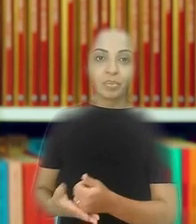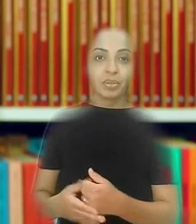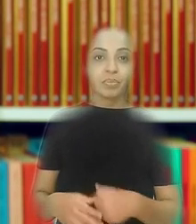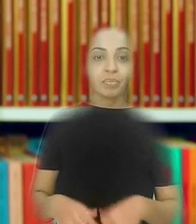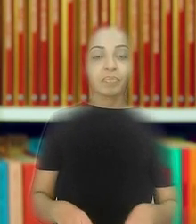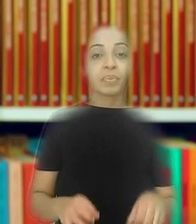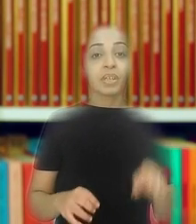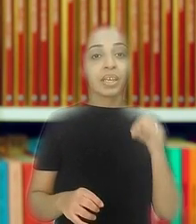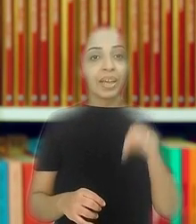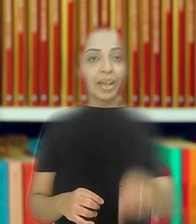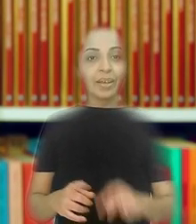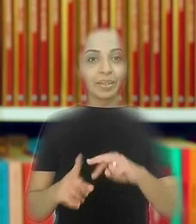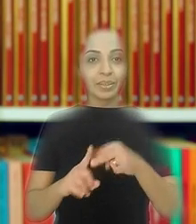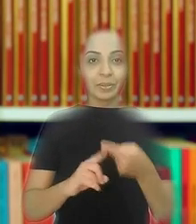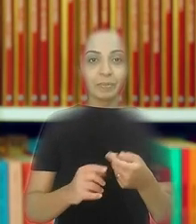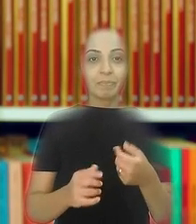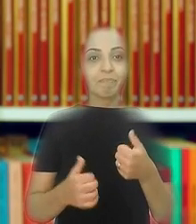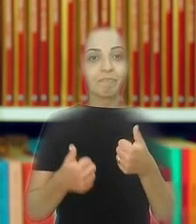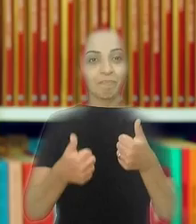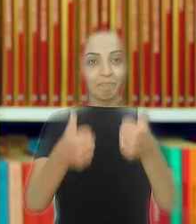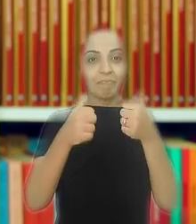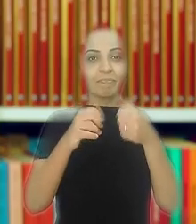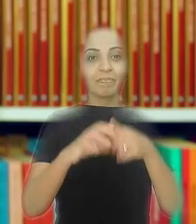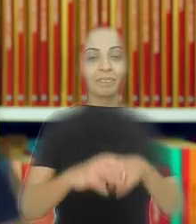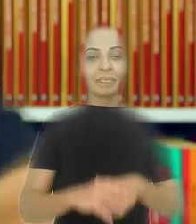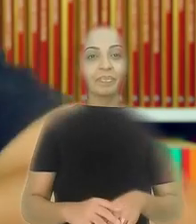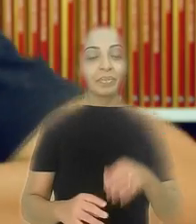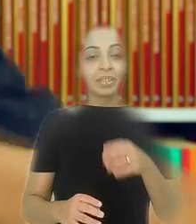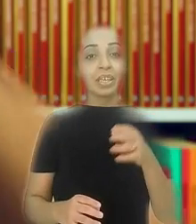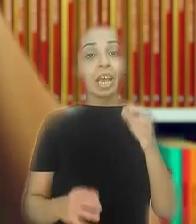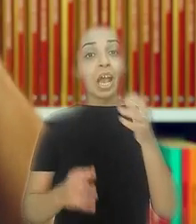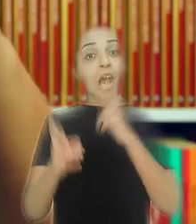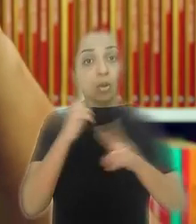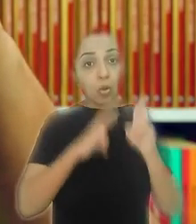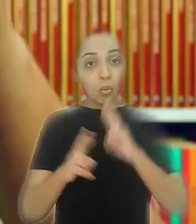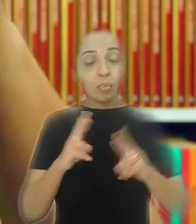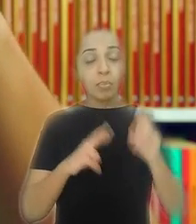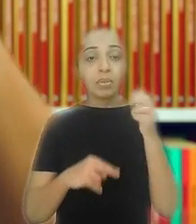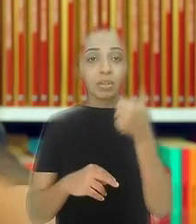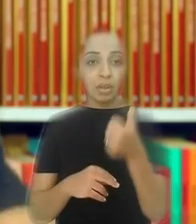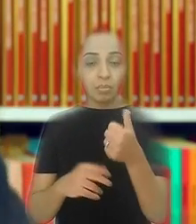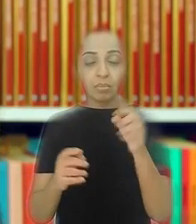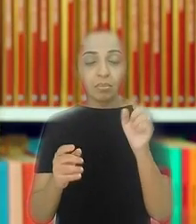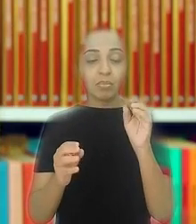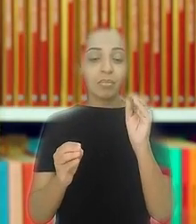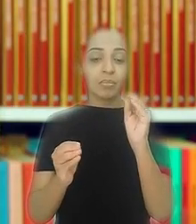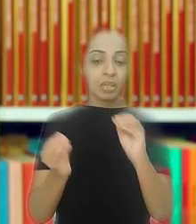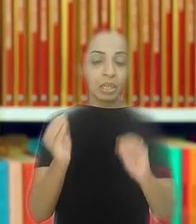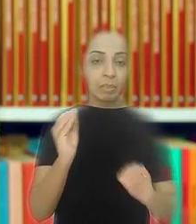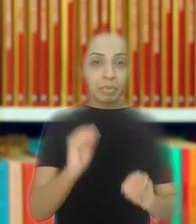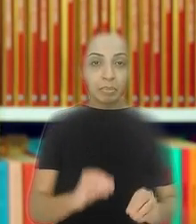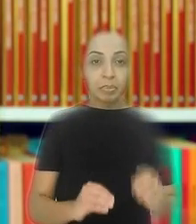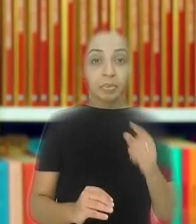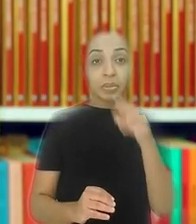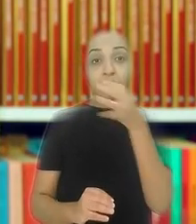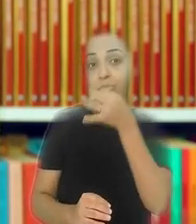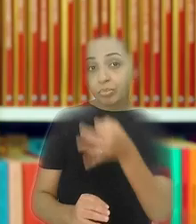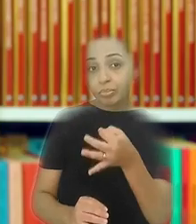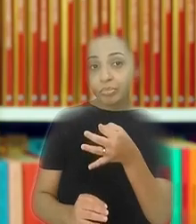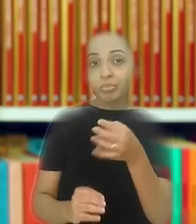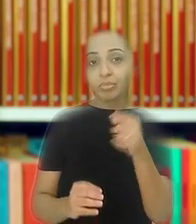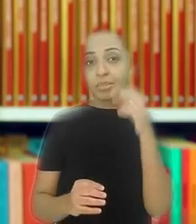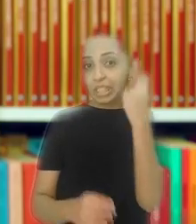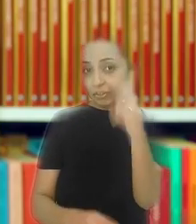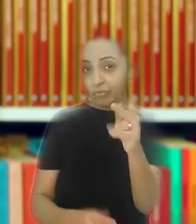ou do botão Valeu aqui para esse vídeo é isso aí pessoal deixe nos comentários aqui os livros que você quer me indicar